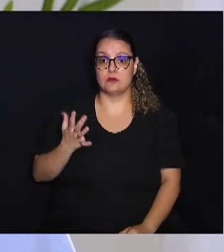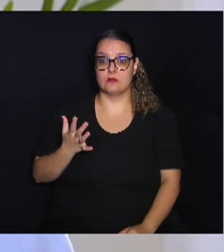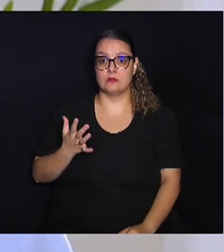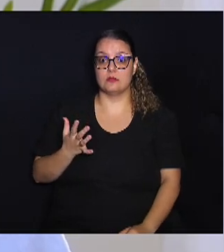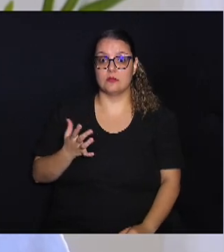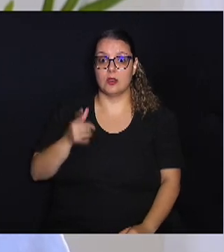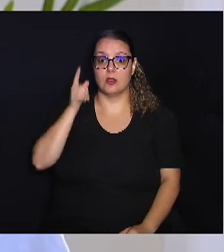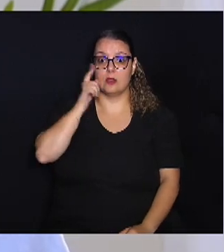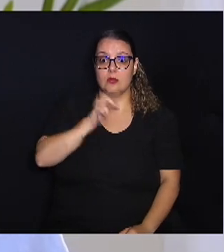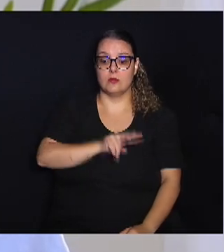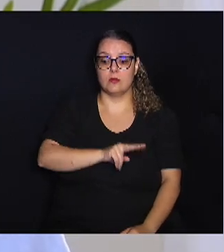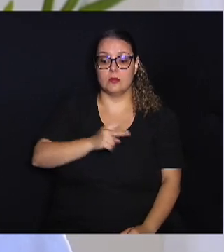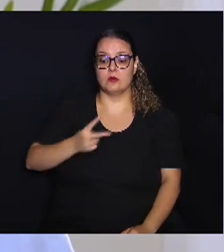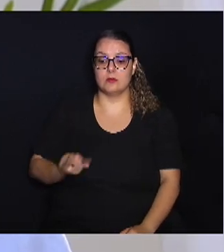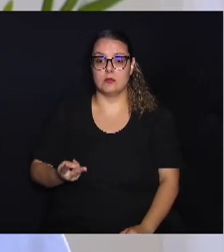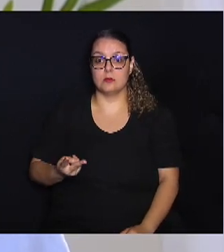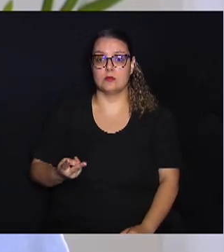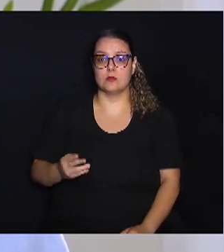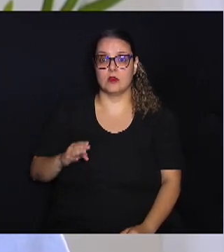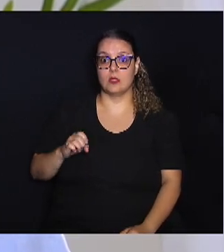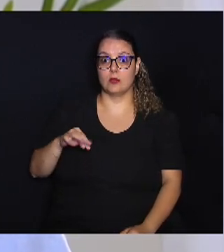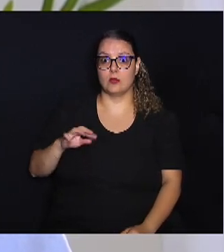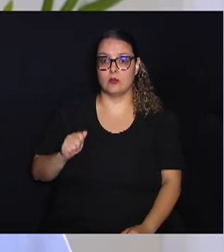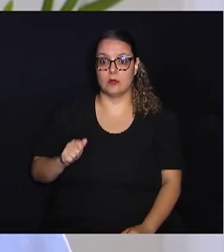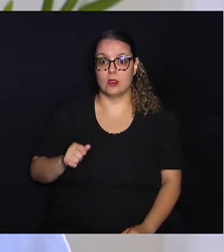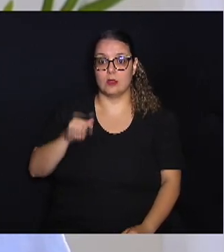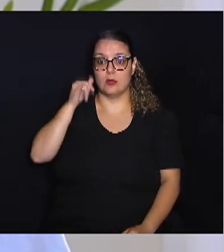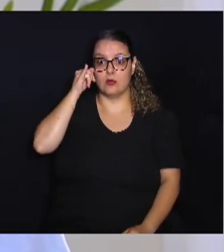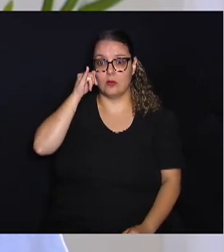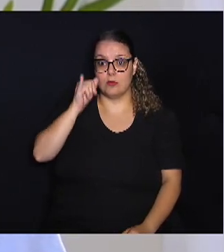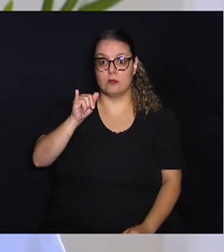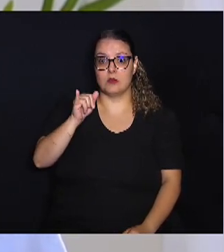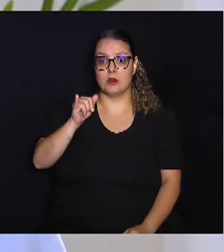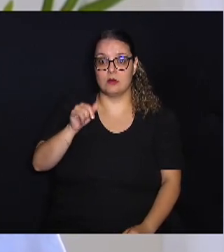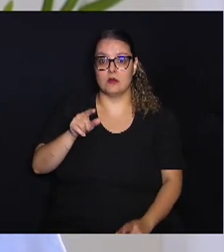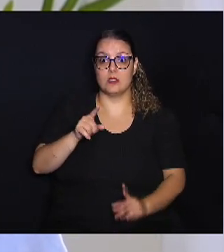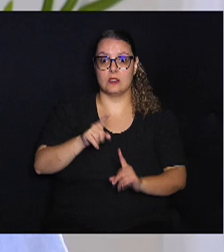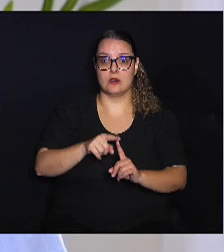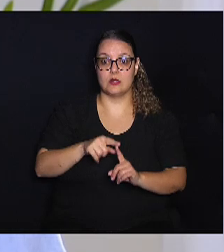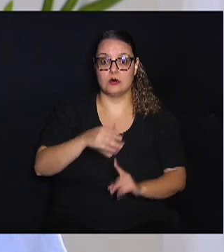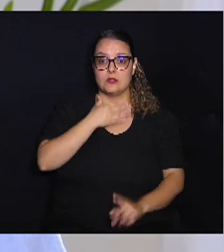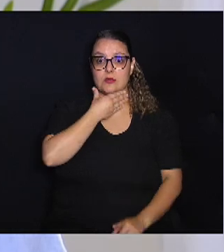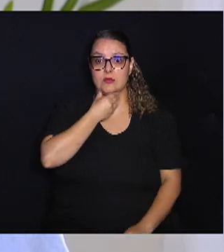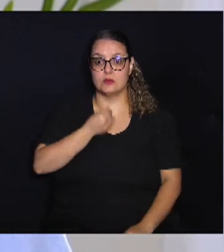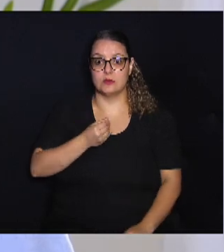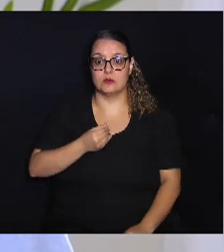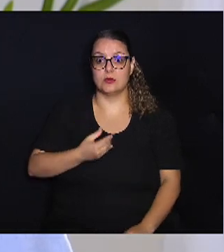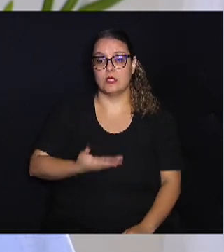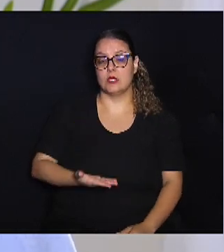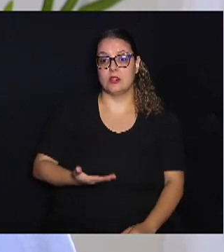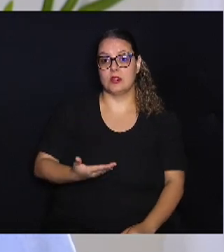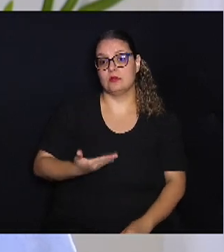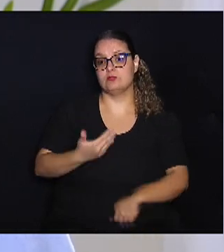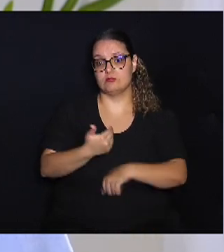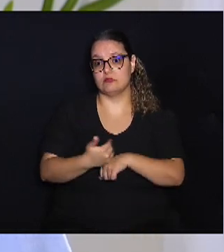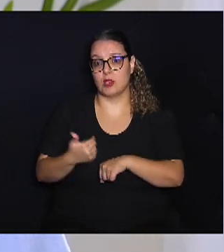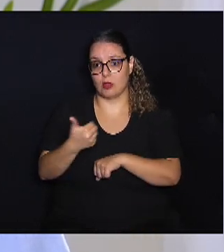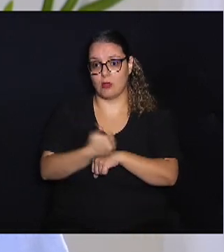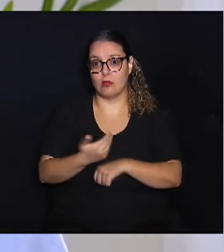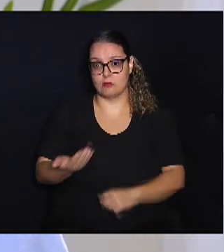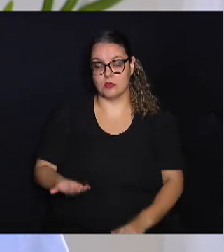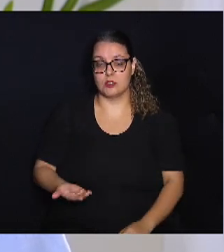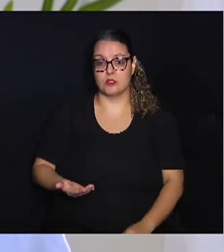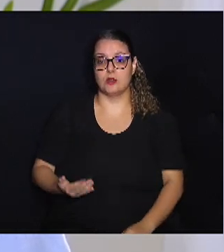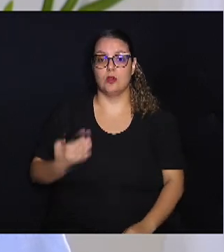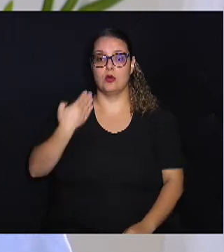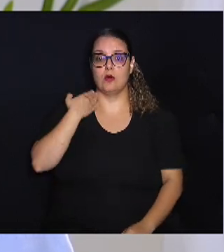consegue transferir o dinheiro que tiver na conta. Para evitar esse tipo de golpe, esse tipo de fraude, o Banco